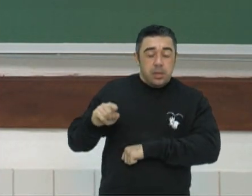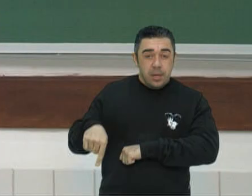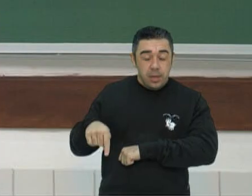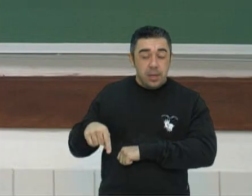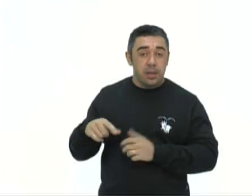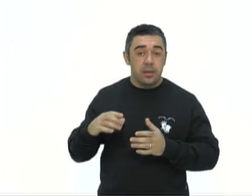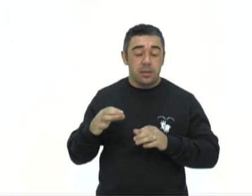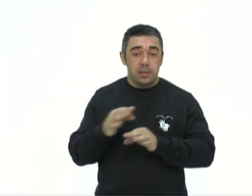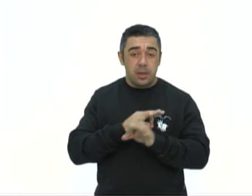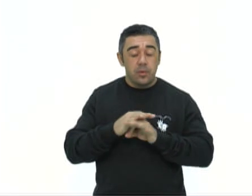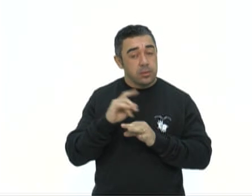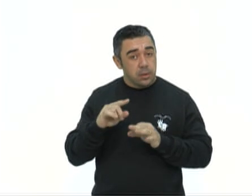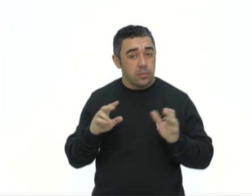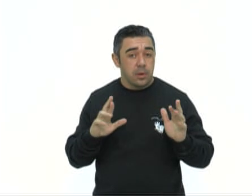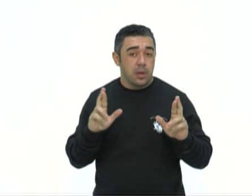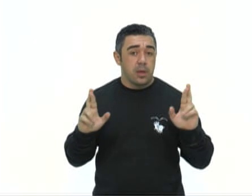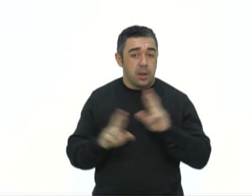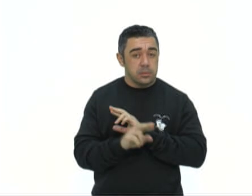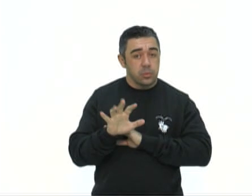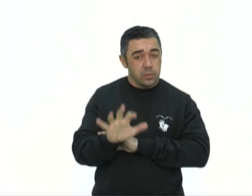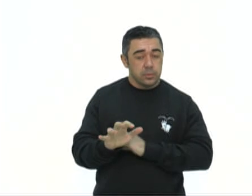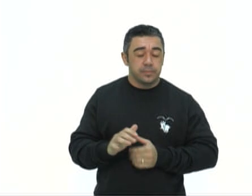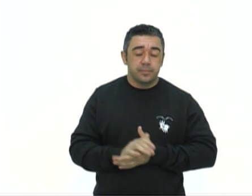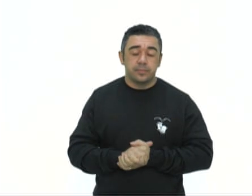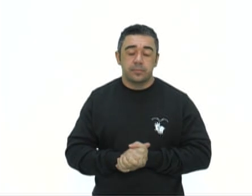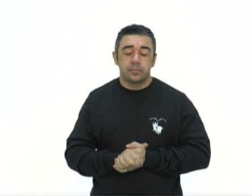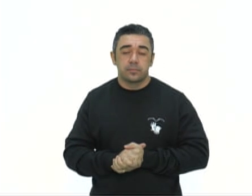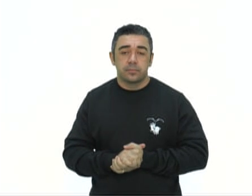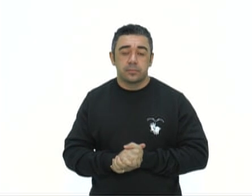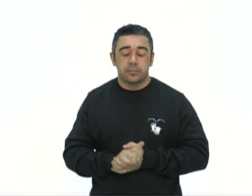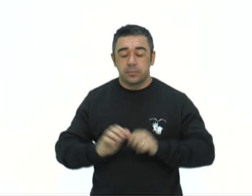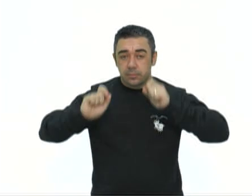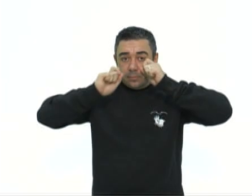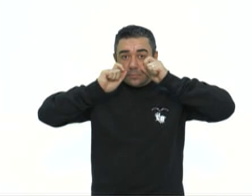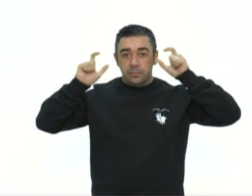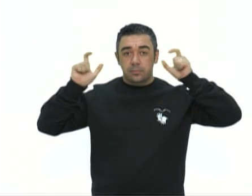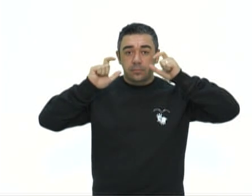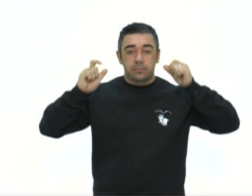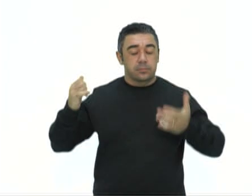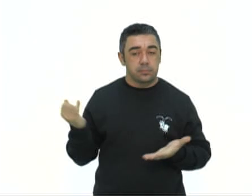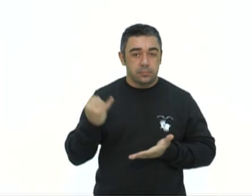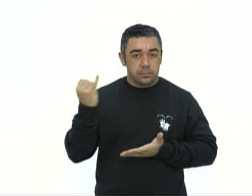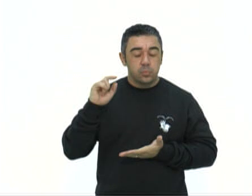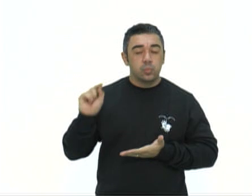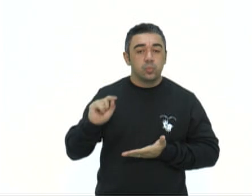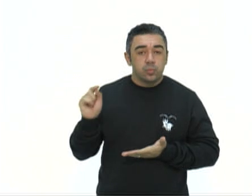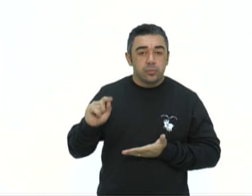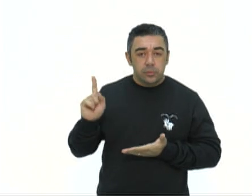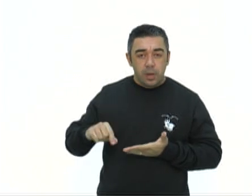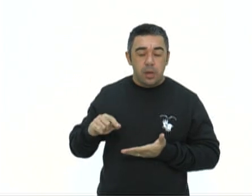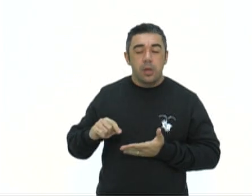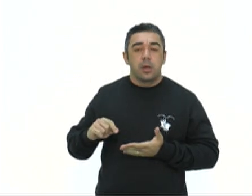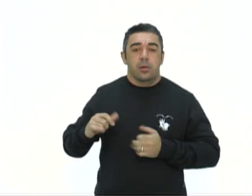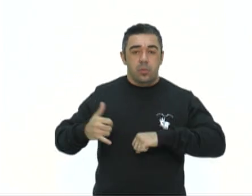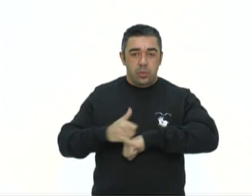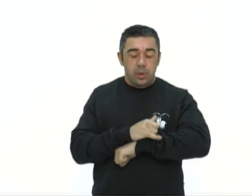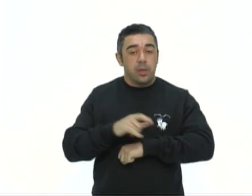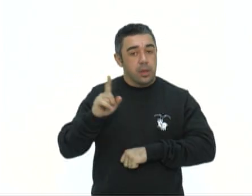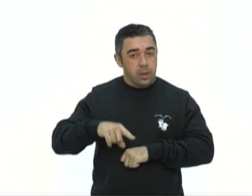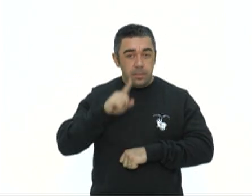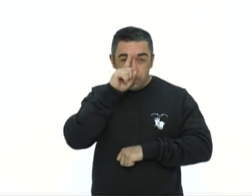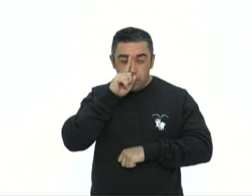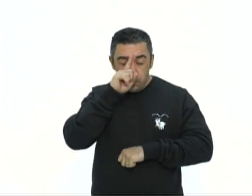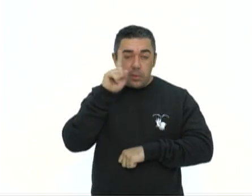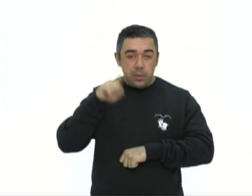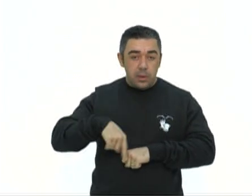E a obesidade está ligada a isso, tá? E um alerta bastante importante: a obesidade é um fator de risco agravante